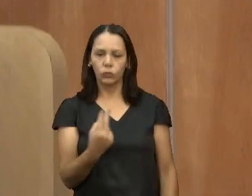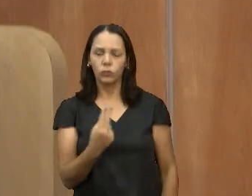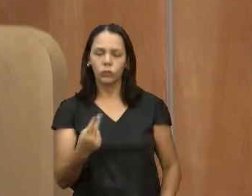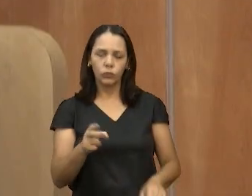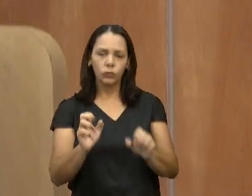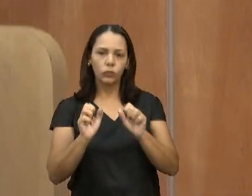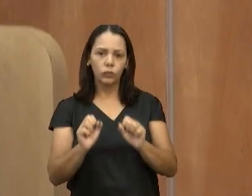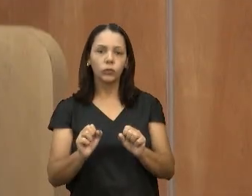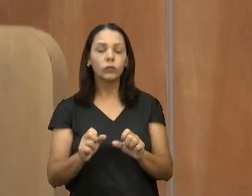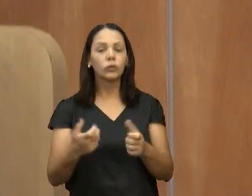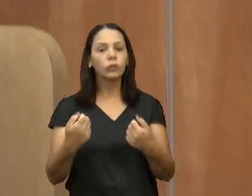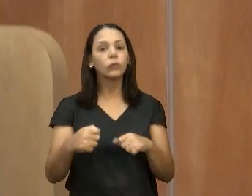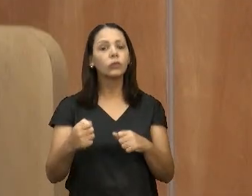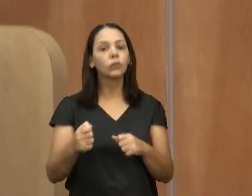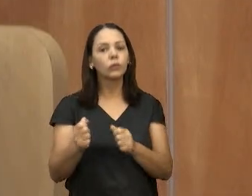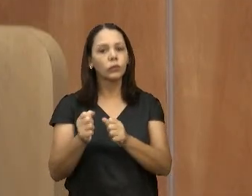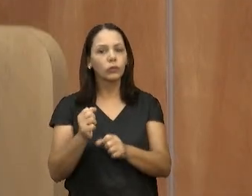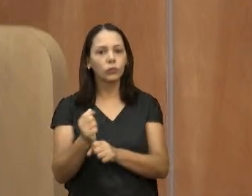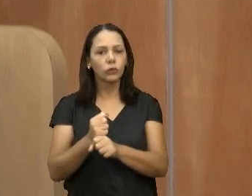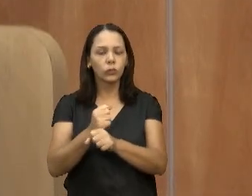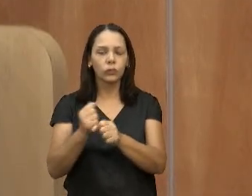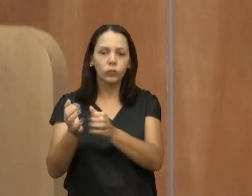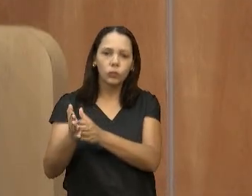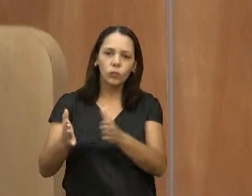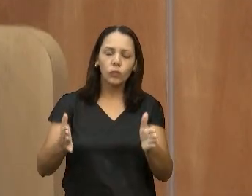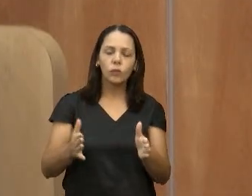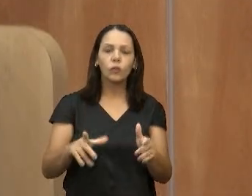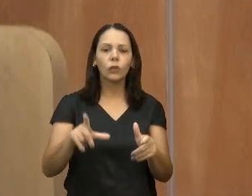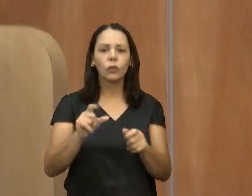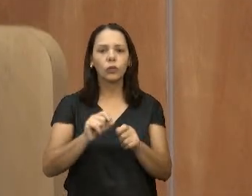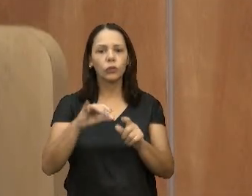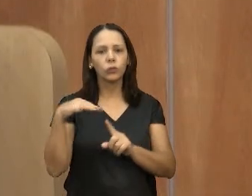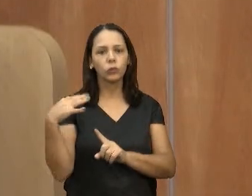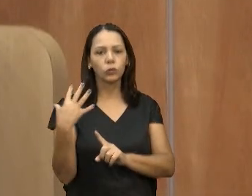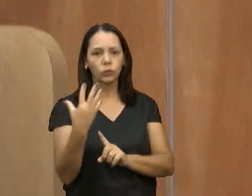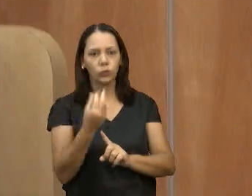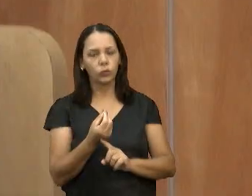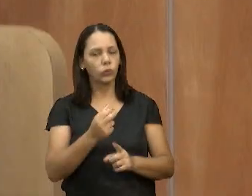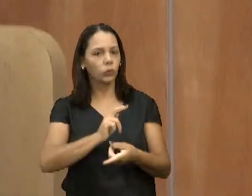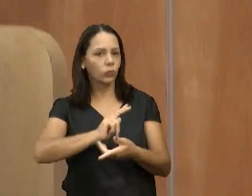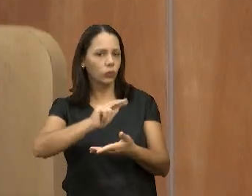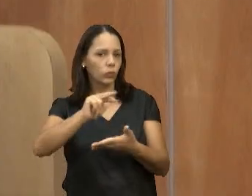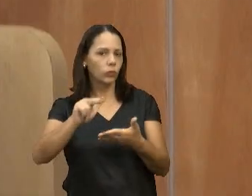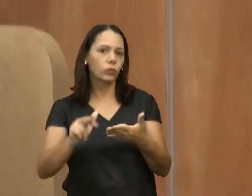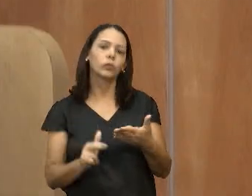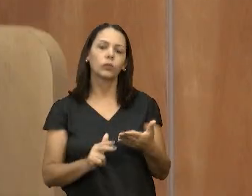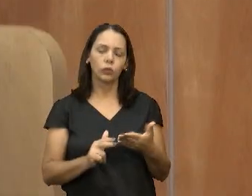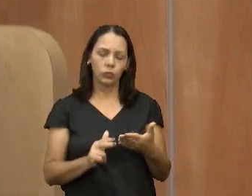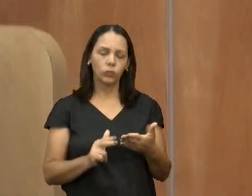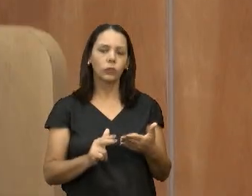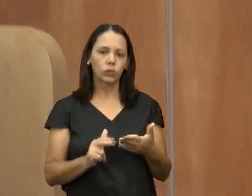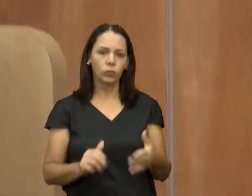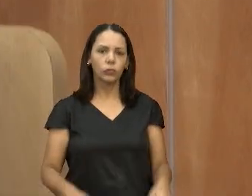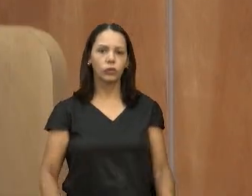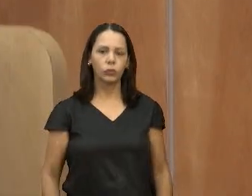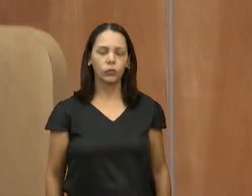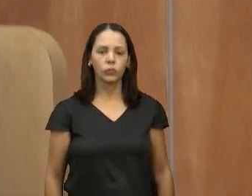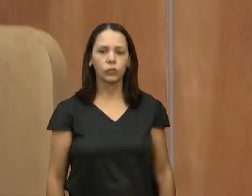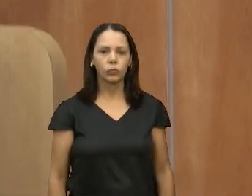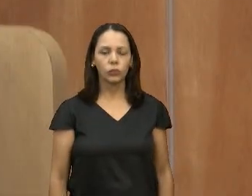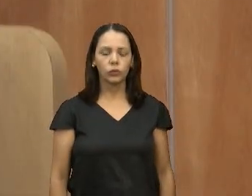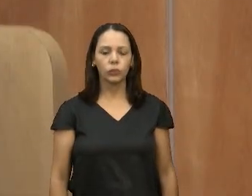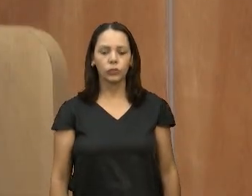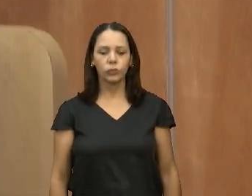nas expressões artísticas, sejam elas no campo das artes visuais, das artes literárias, performáticas,